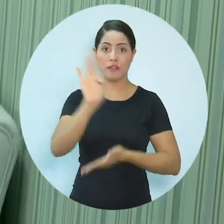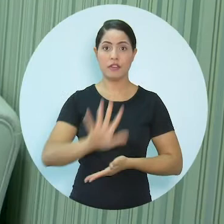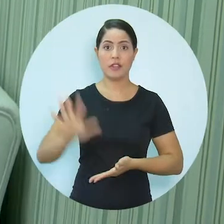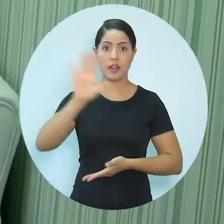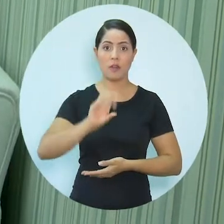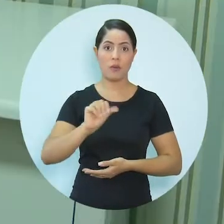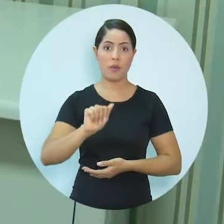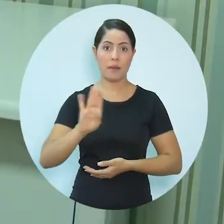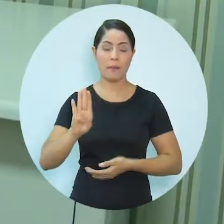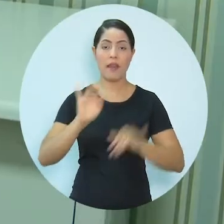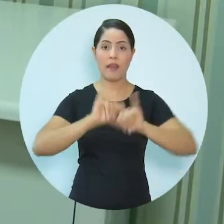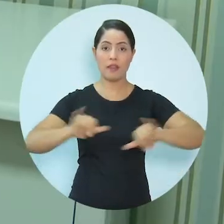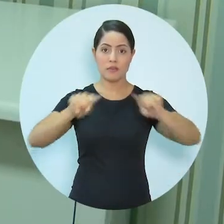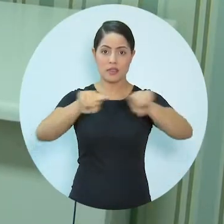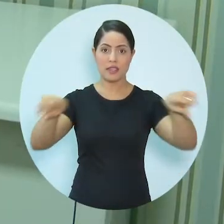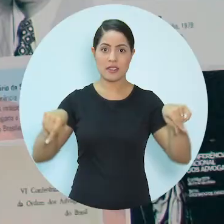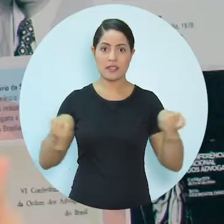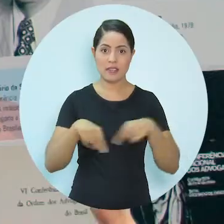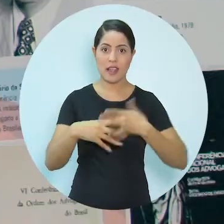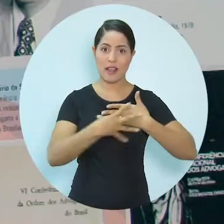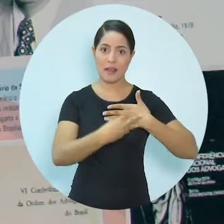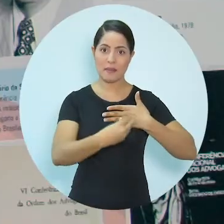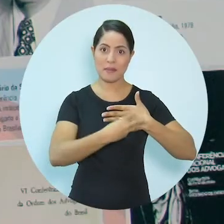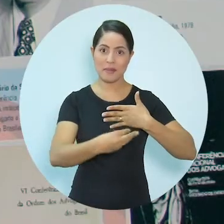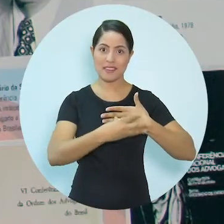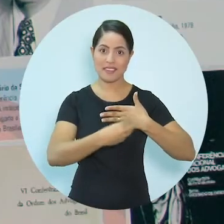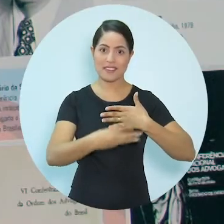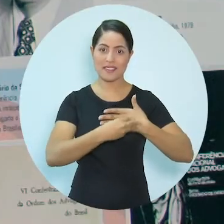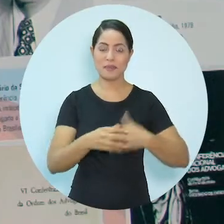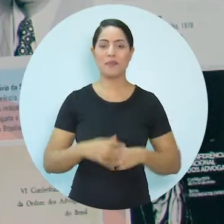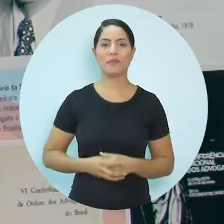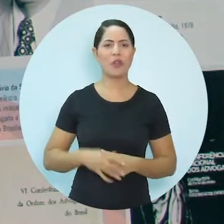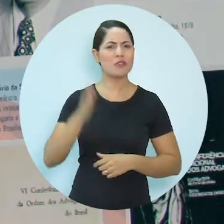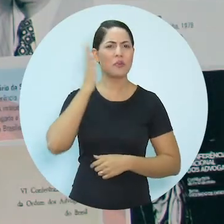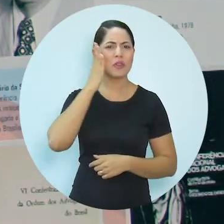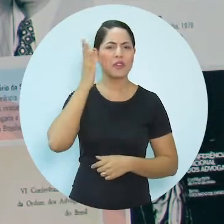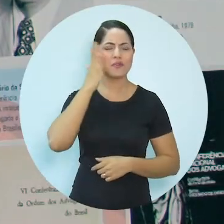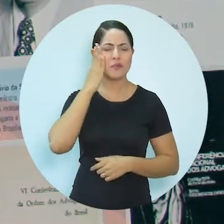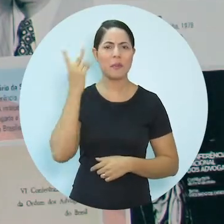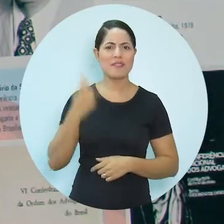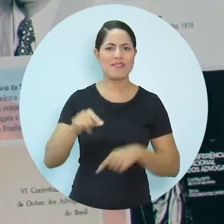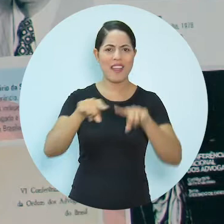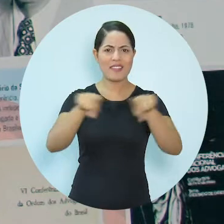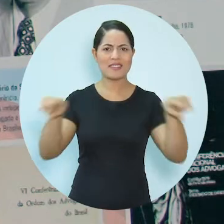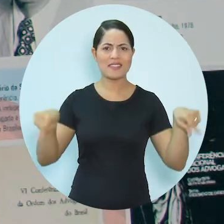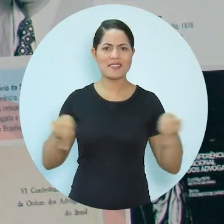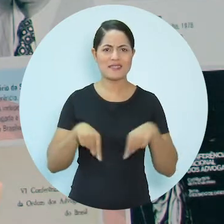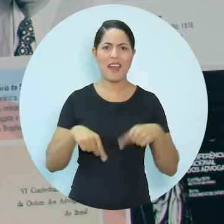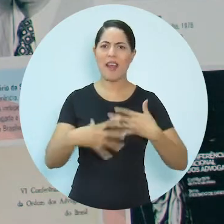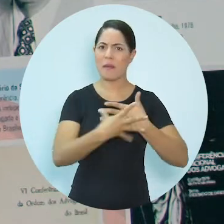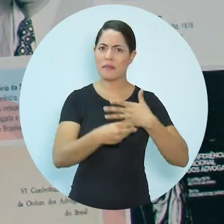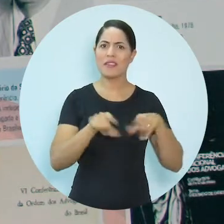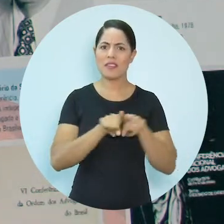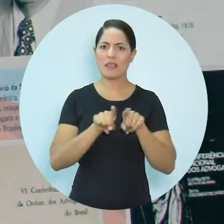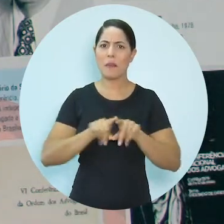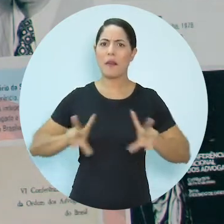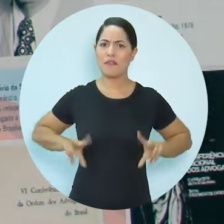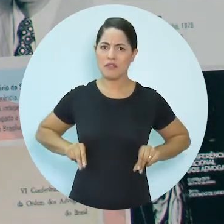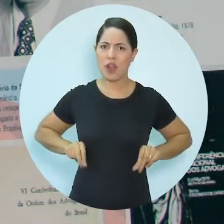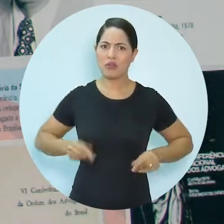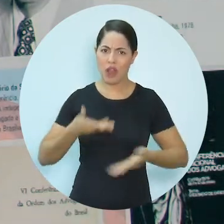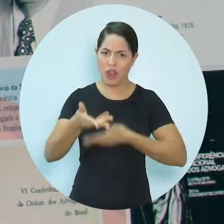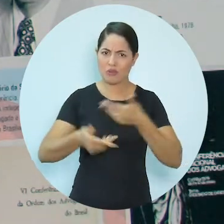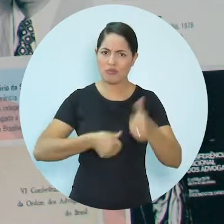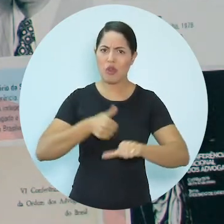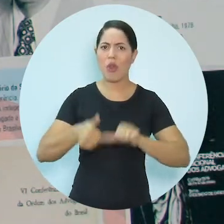Ordem inaugura a sala de amamentação. Quando eu soube da inauguração da sala de amamentação e de fraldário, eu percebi que eu sim